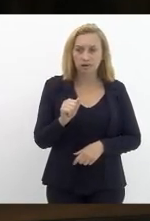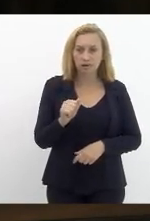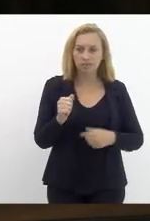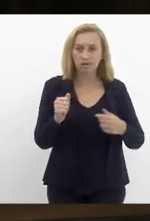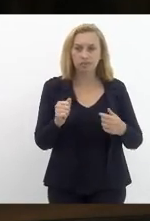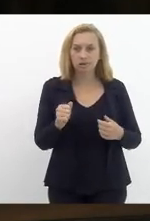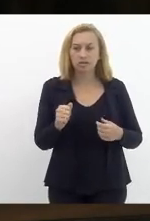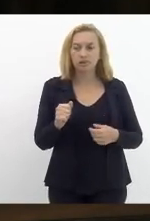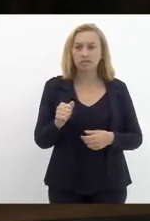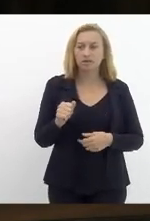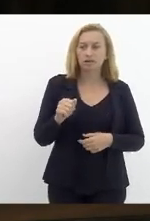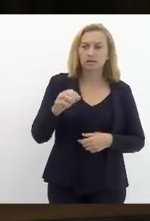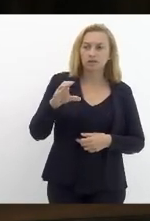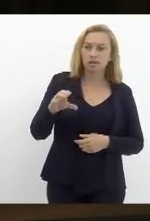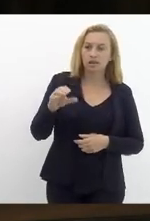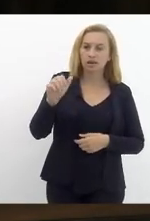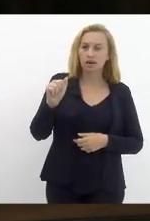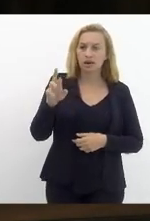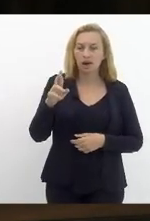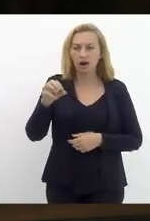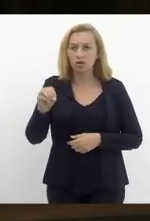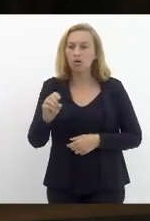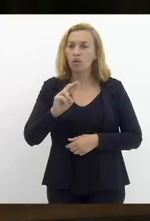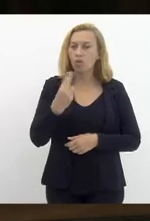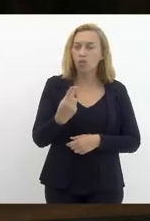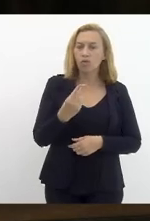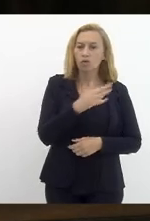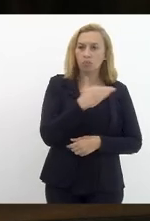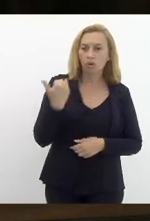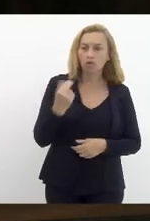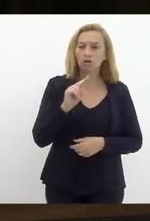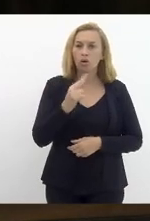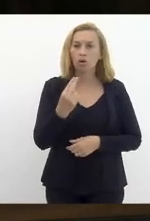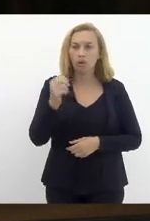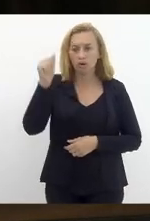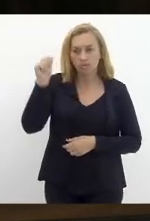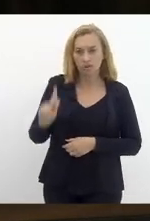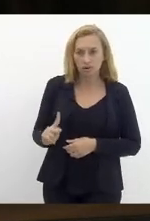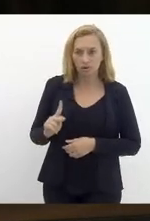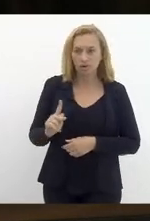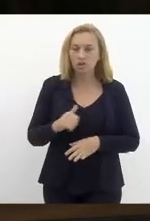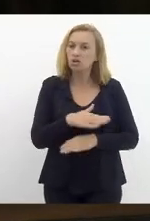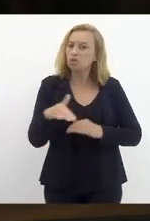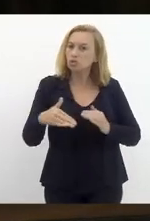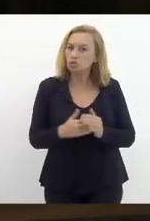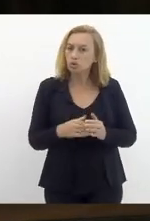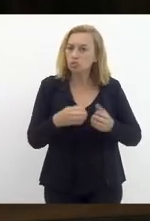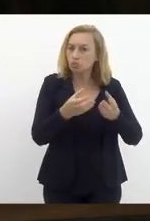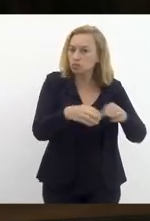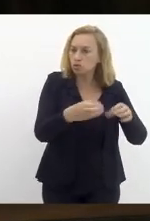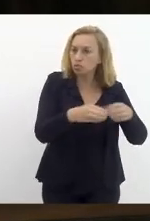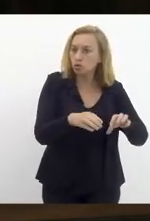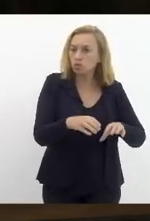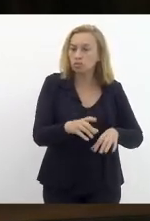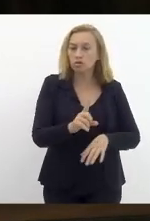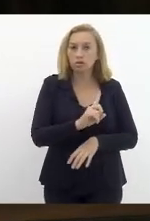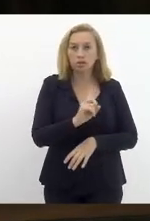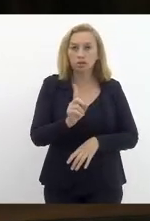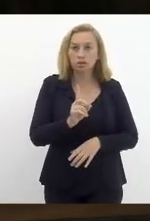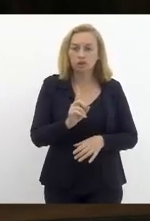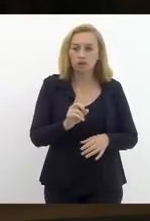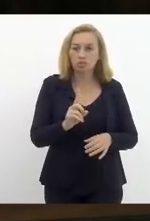cargo, ou por morte, ou por aposentadoria, então não tem, em todos os concursos, e não